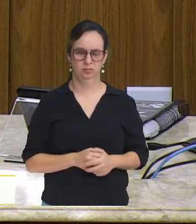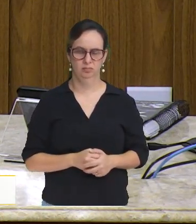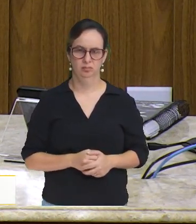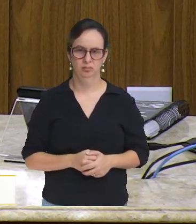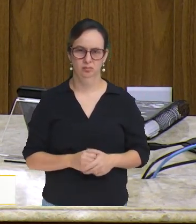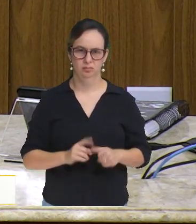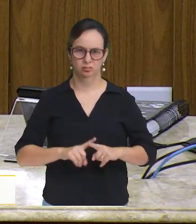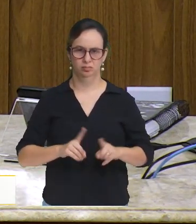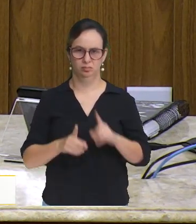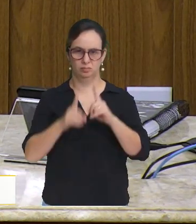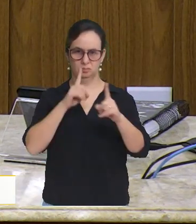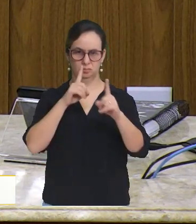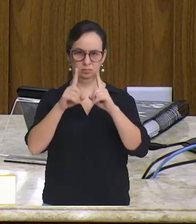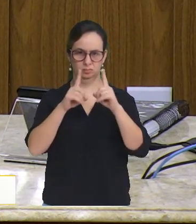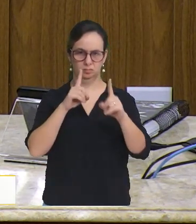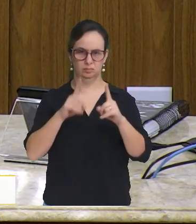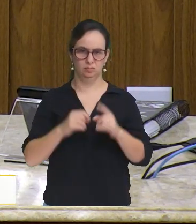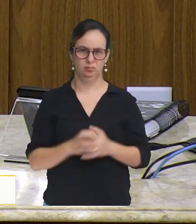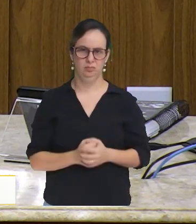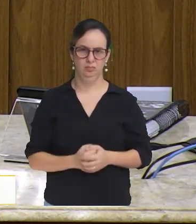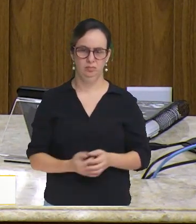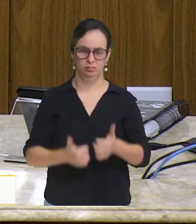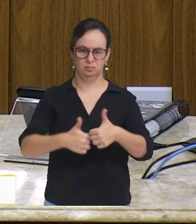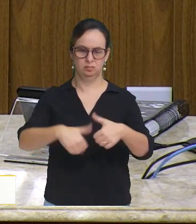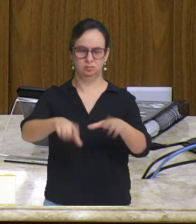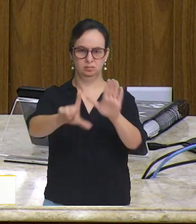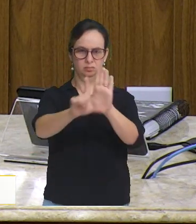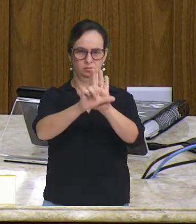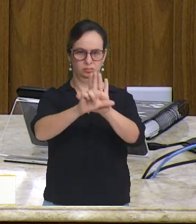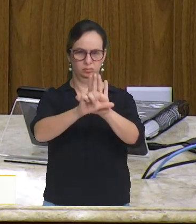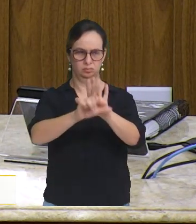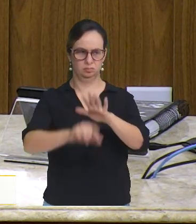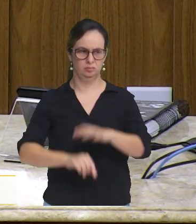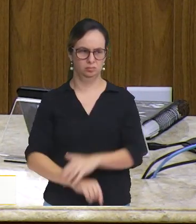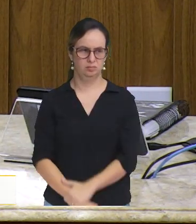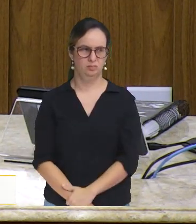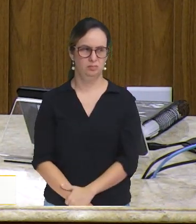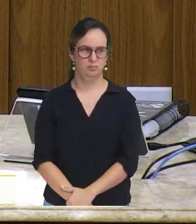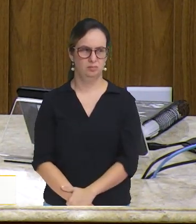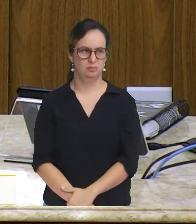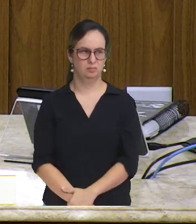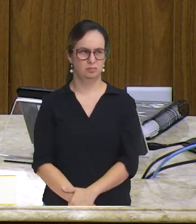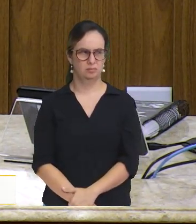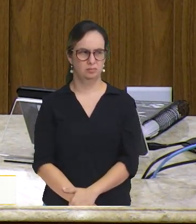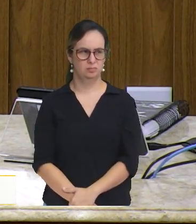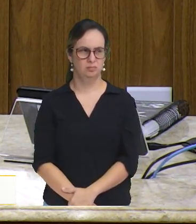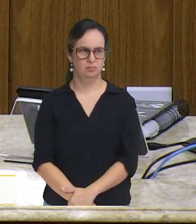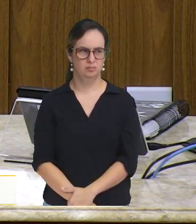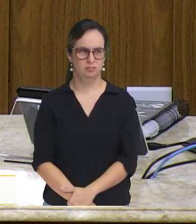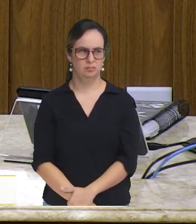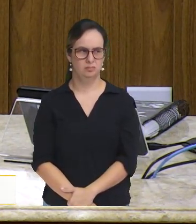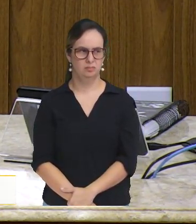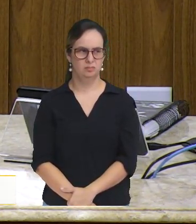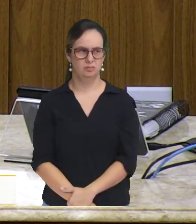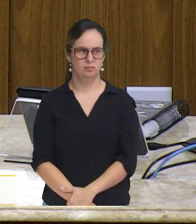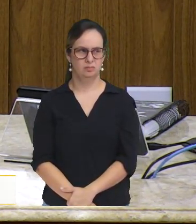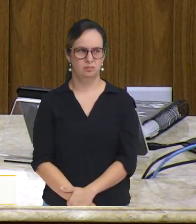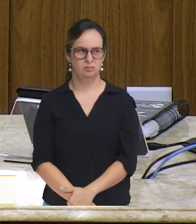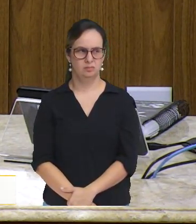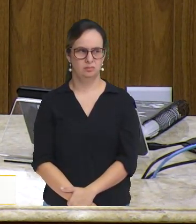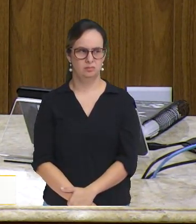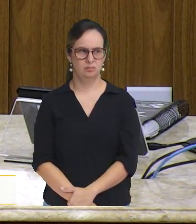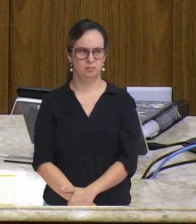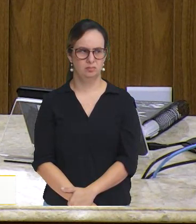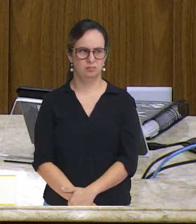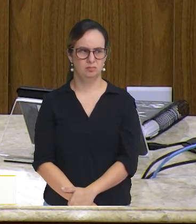discussão com relação à legalidade... Não é? O senhor ainda tem o seu tempo, vereador, poderia usar dele.